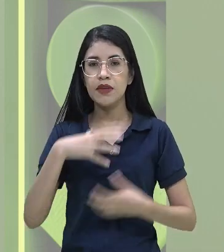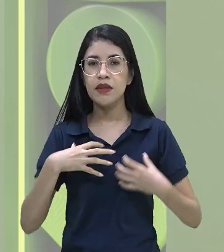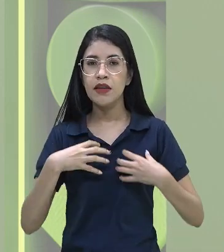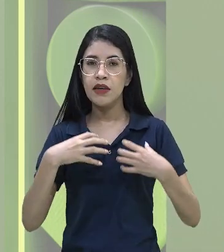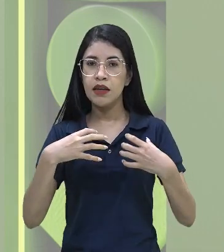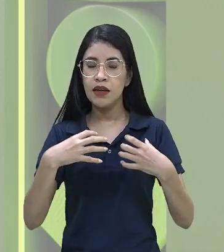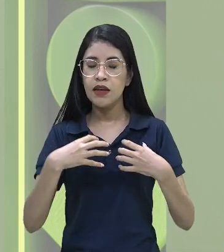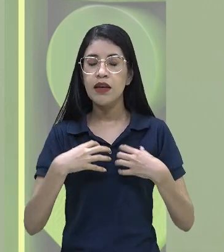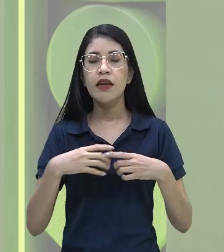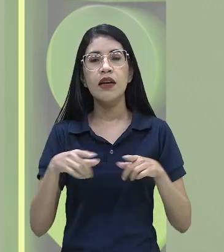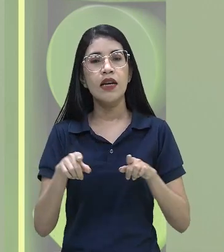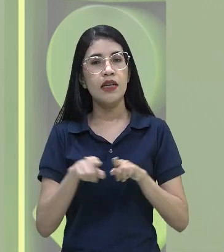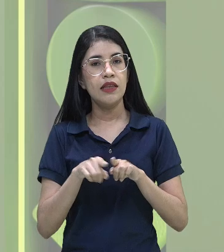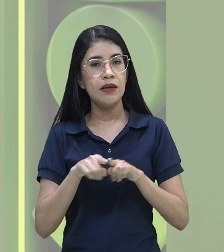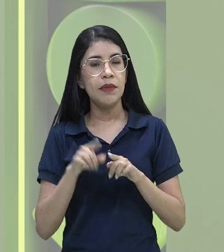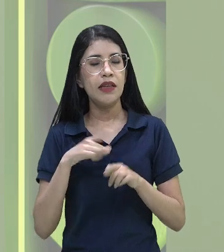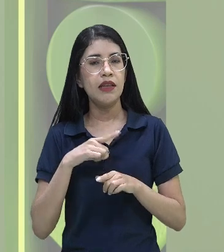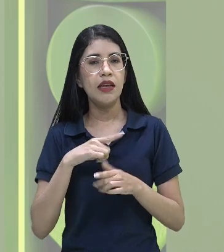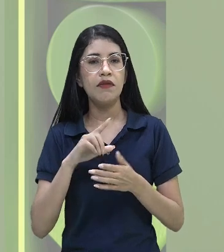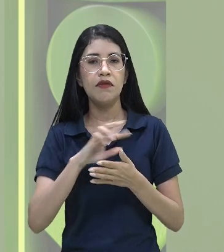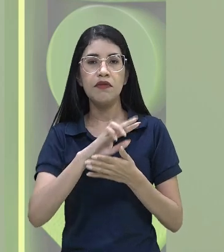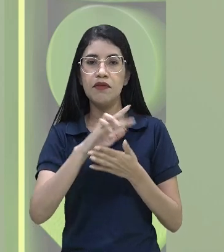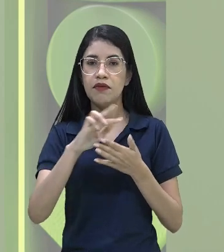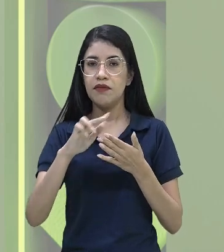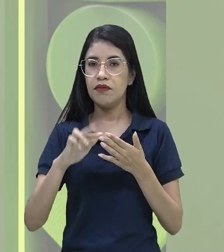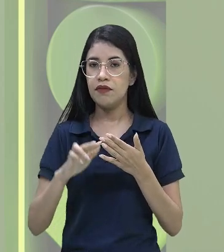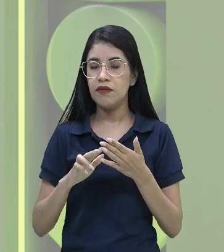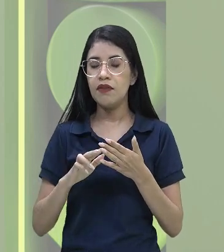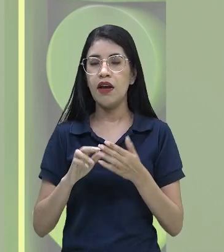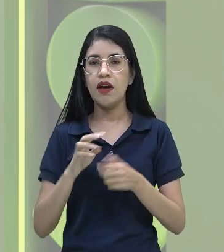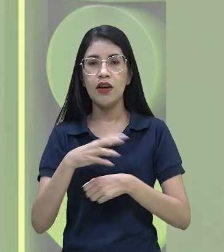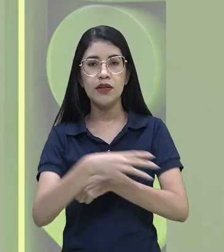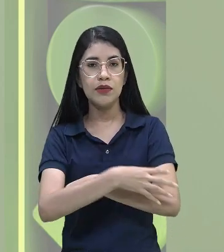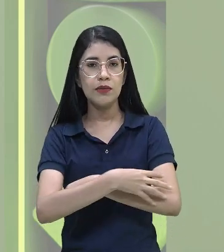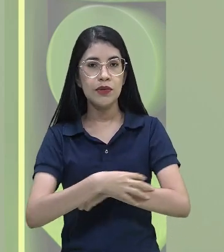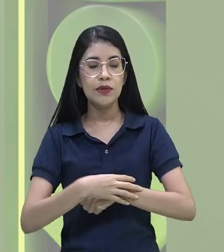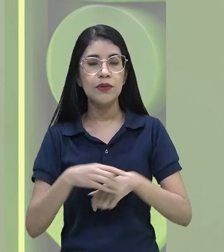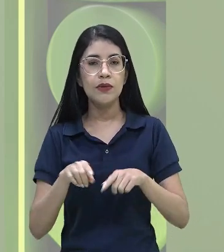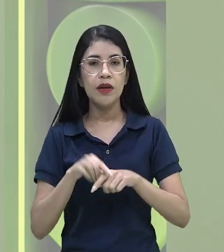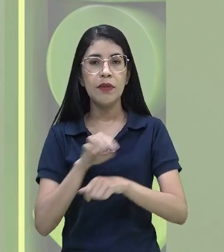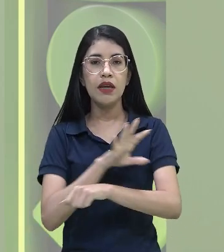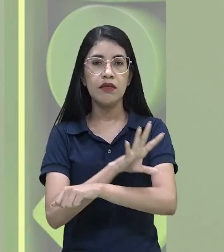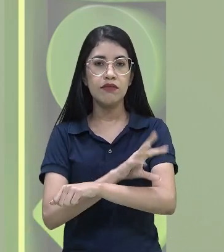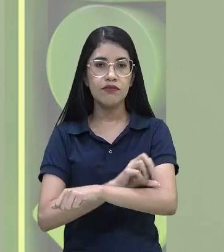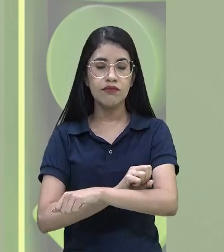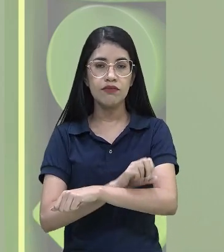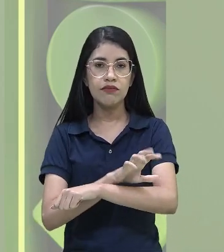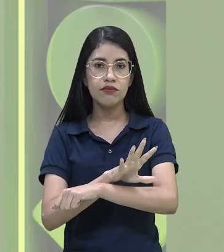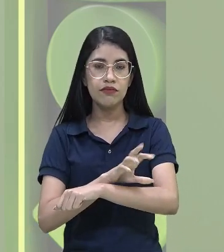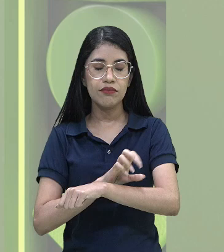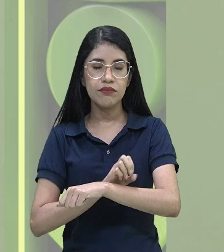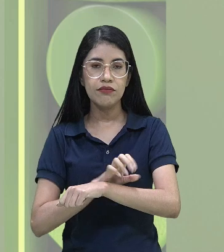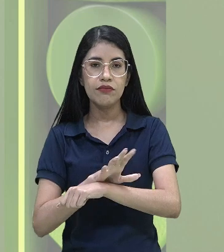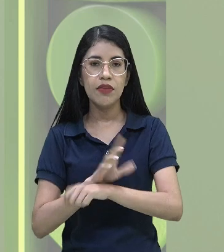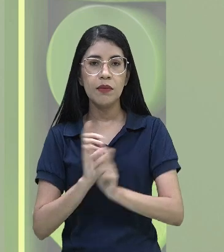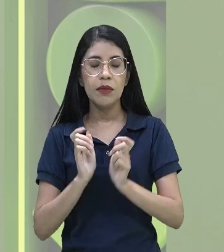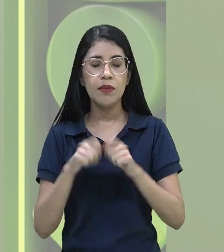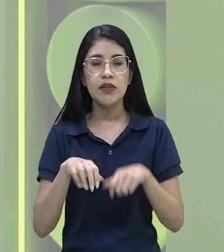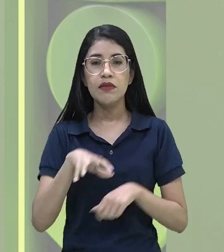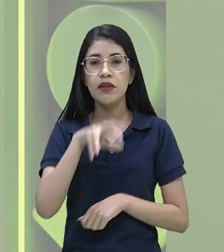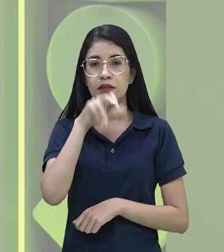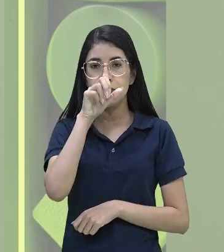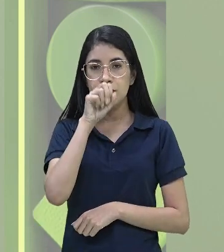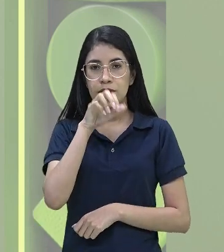nós temos diversos grupos musculares contraindo e relaxando para que essa respiração